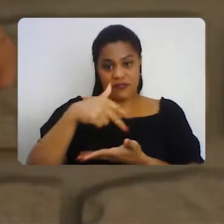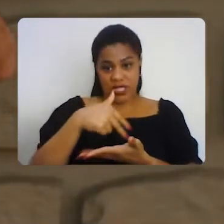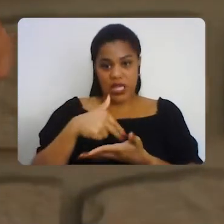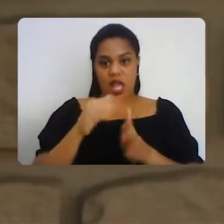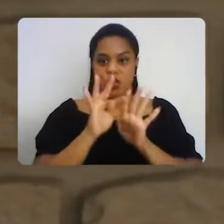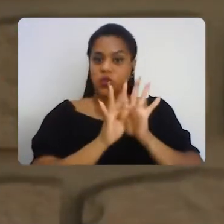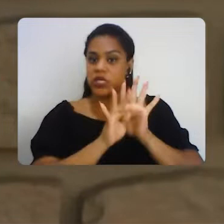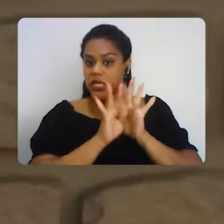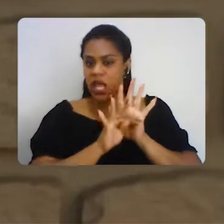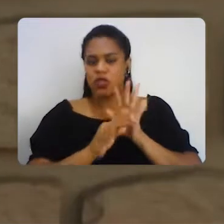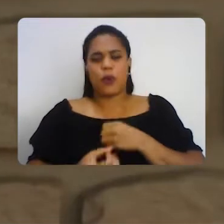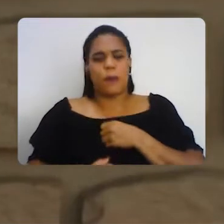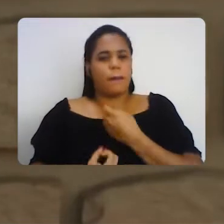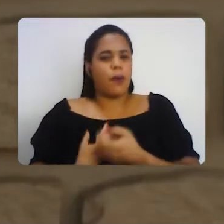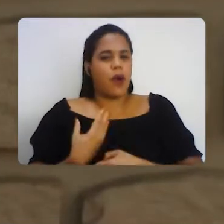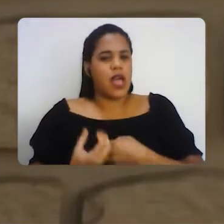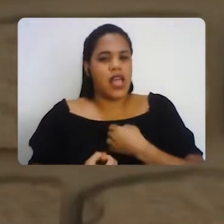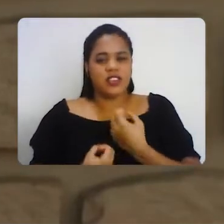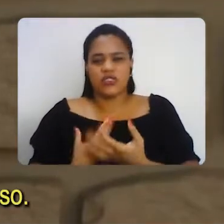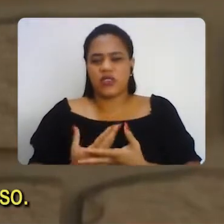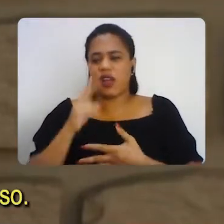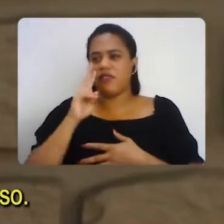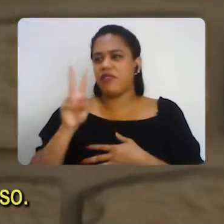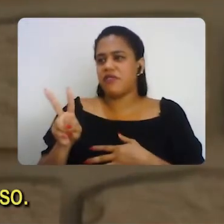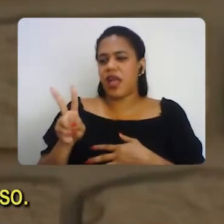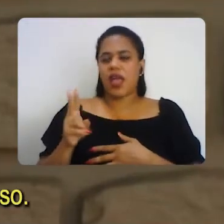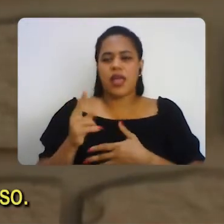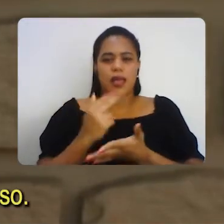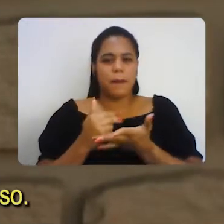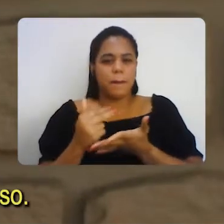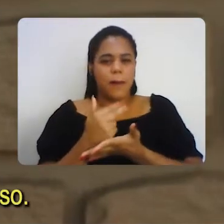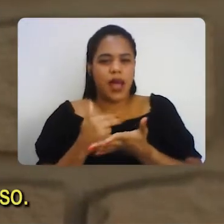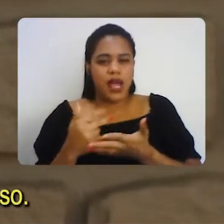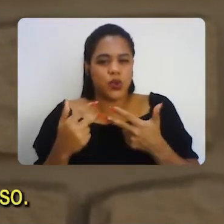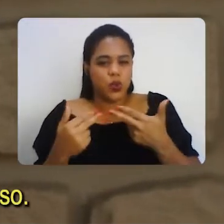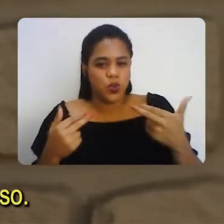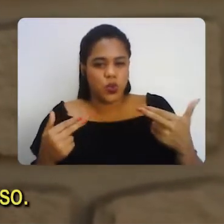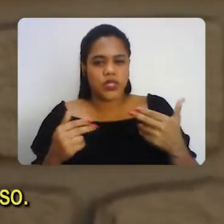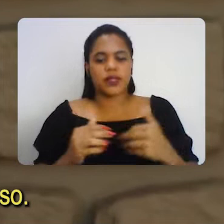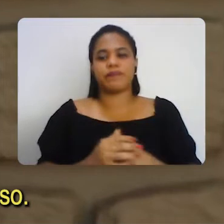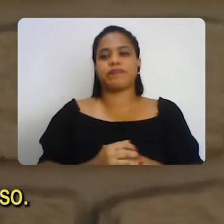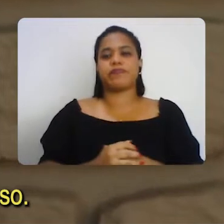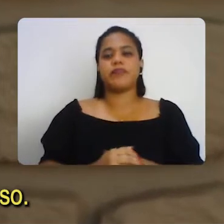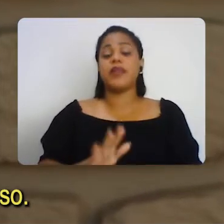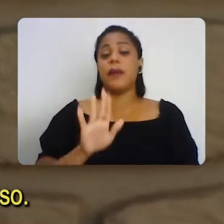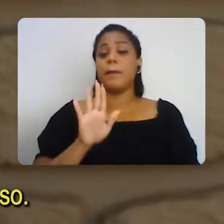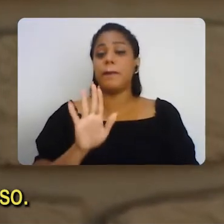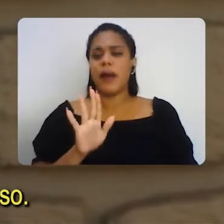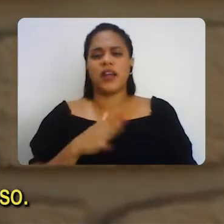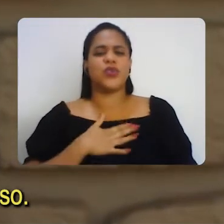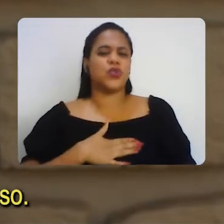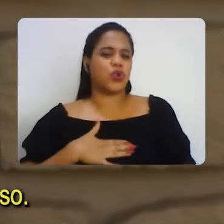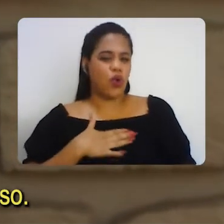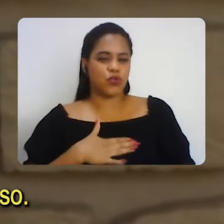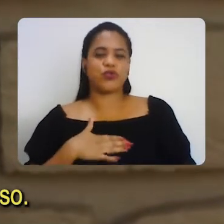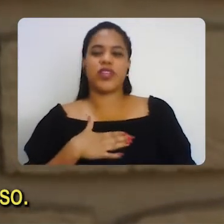coreografia sensível, o texto muito poético, cheio de imagem, de sensação, mas porque